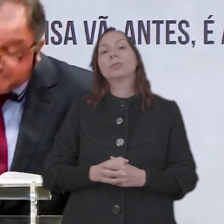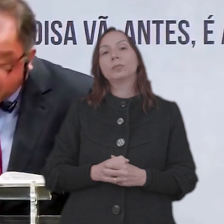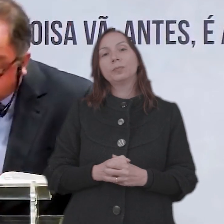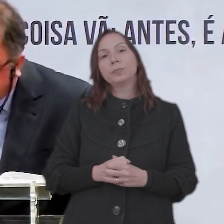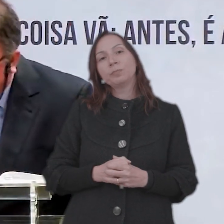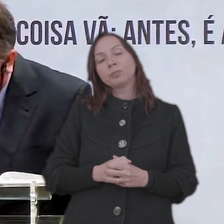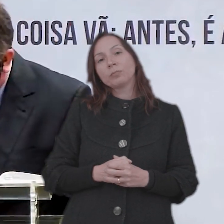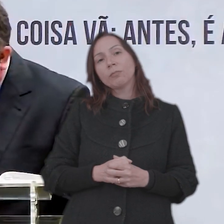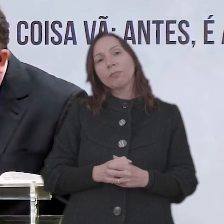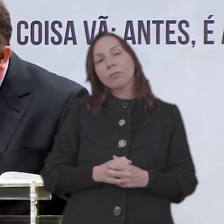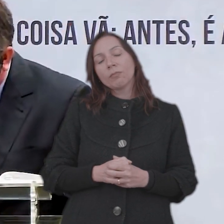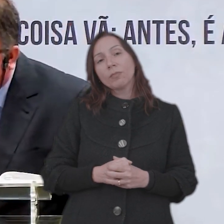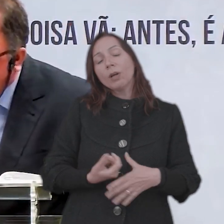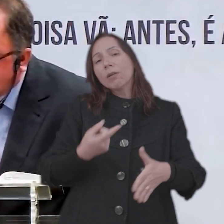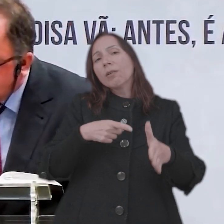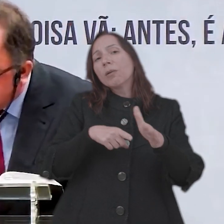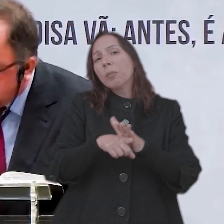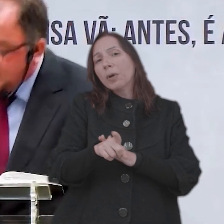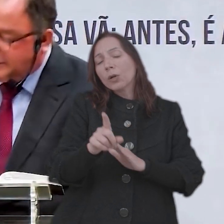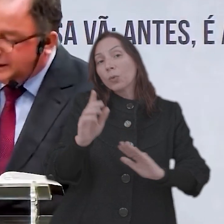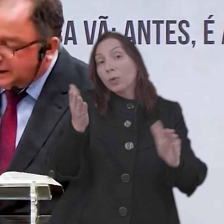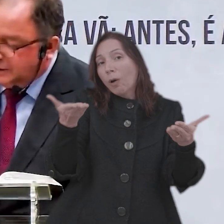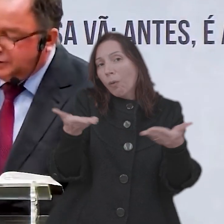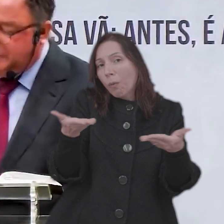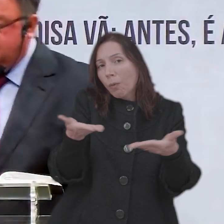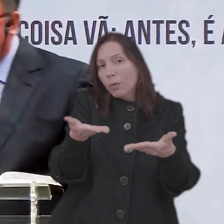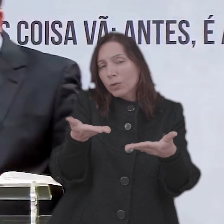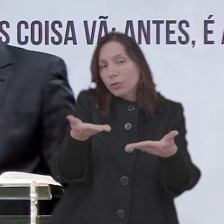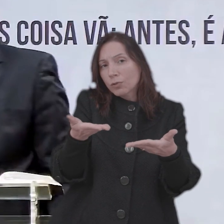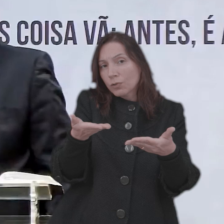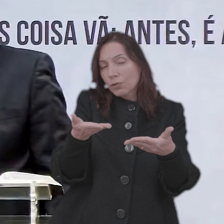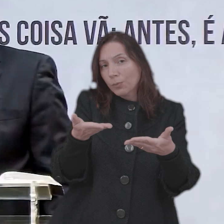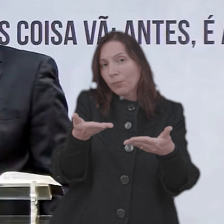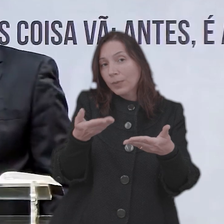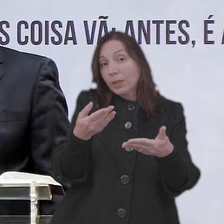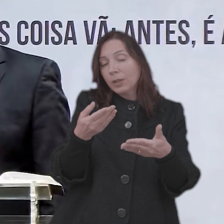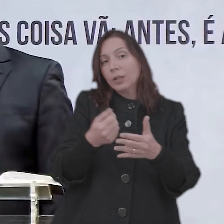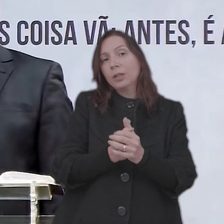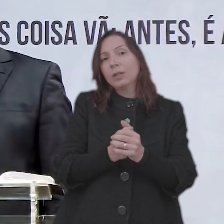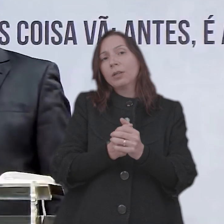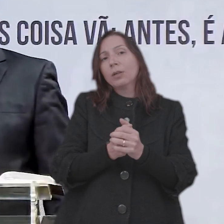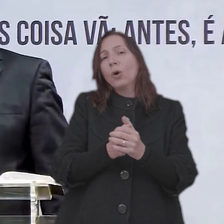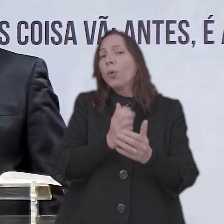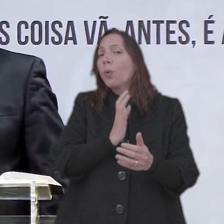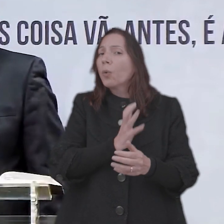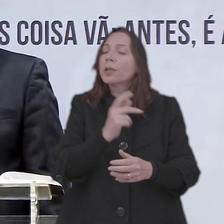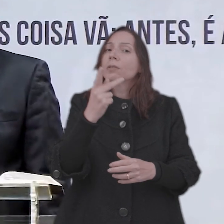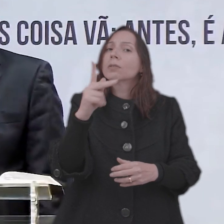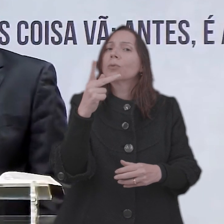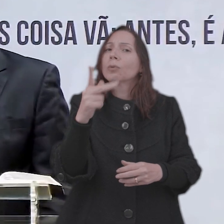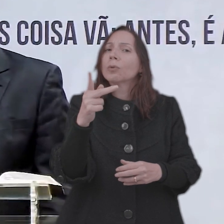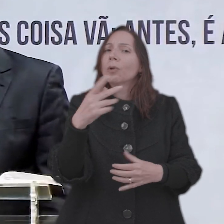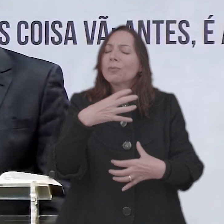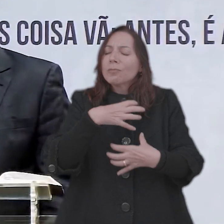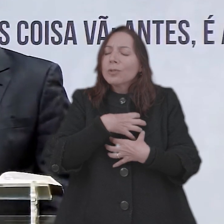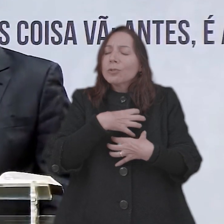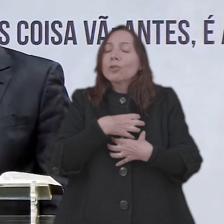E a grande pergunta que eu quero fazer para você nesta manhã é o seguinte: como é que está seu coração?